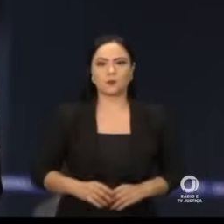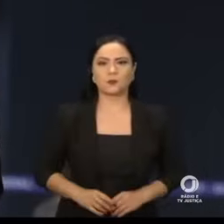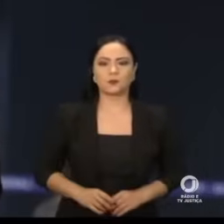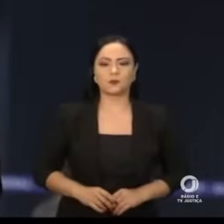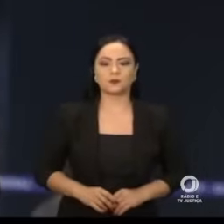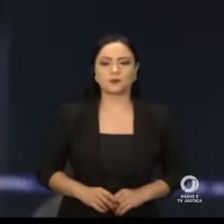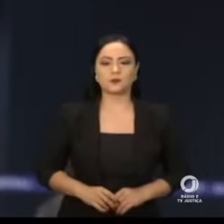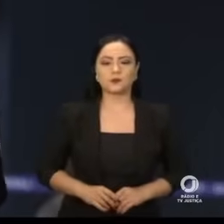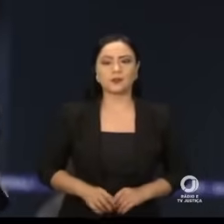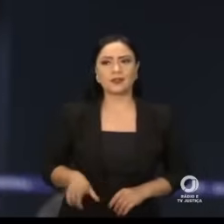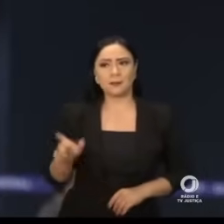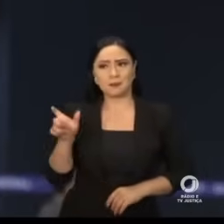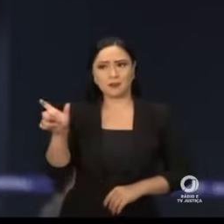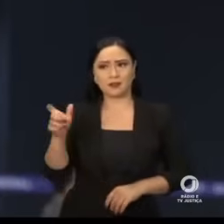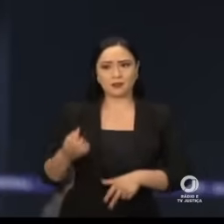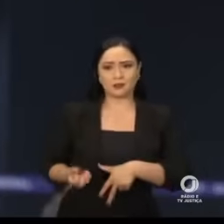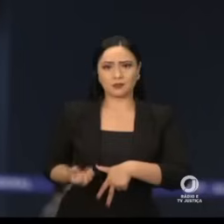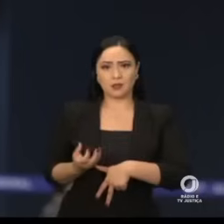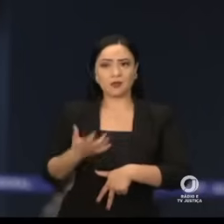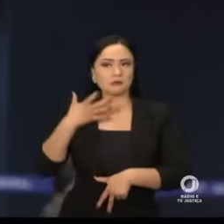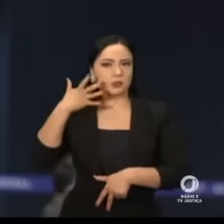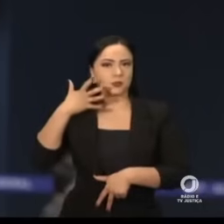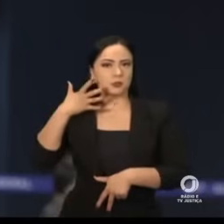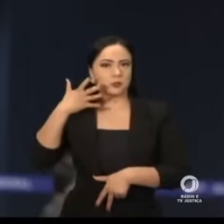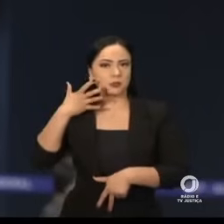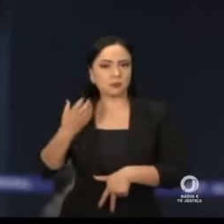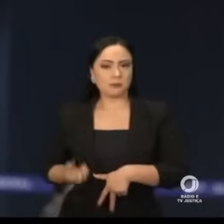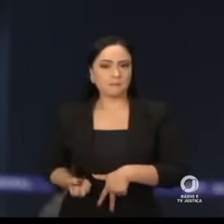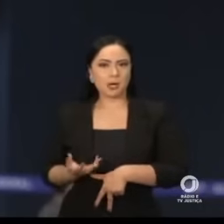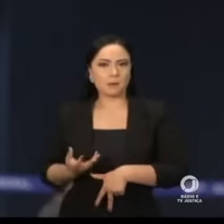A palavra do delator, como eu já disse aqui, que é a questão